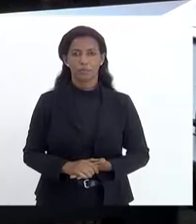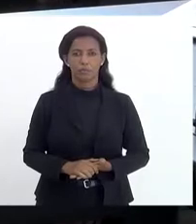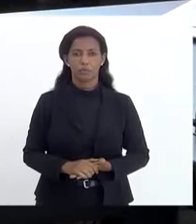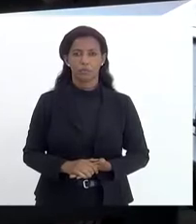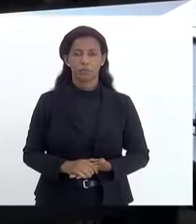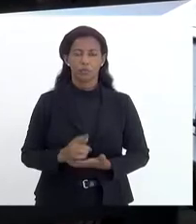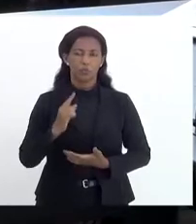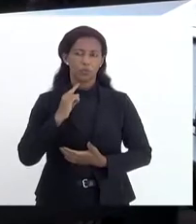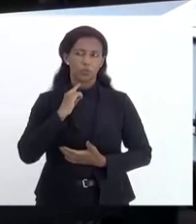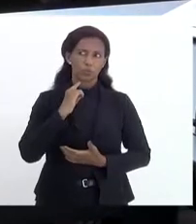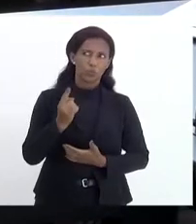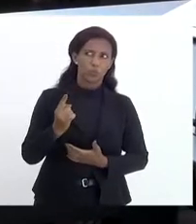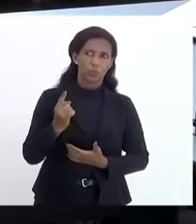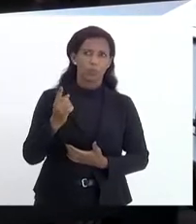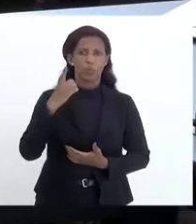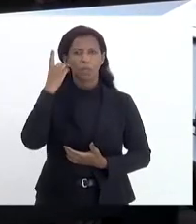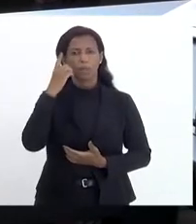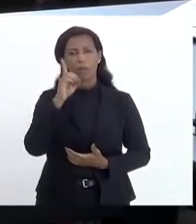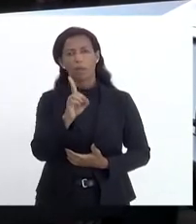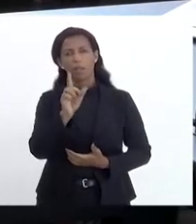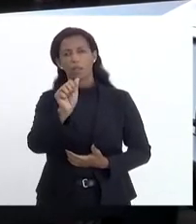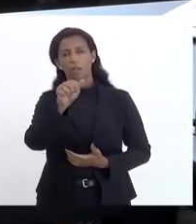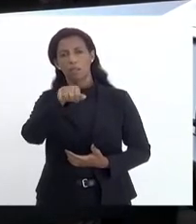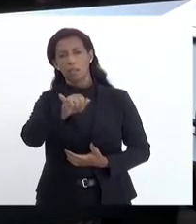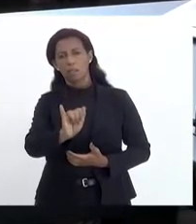Monteiro, porque